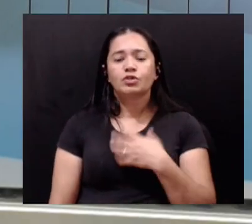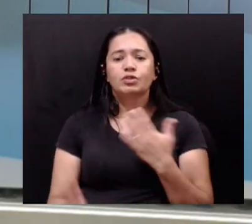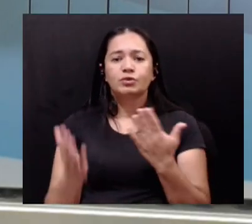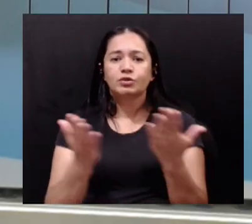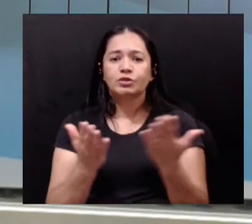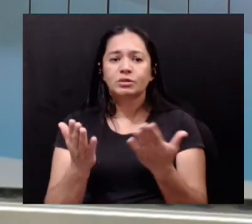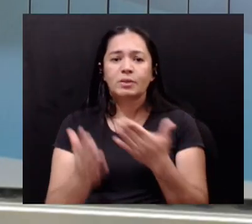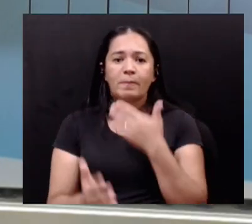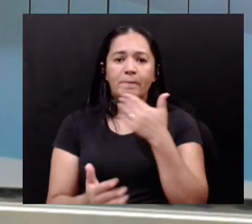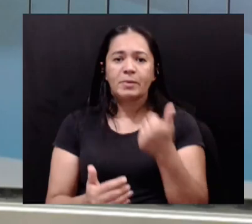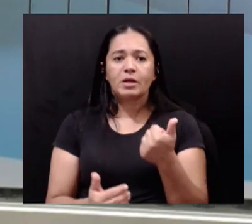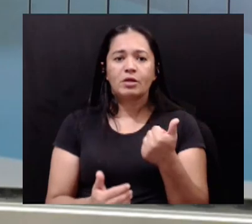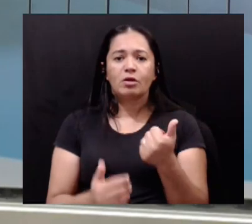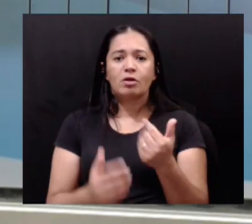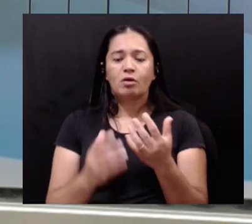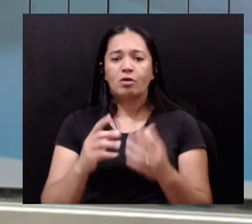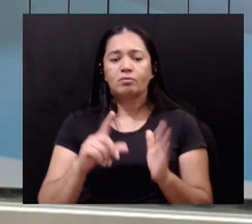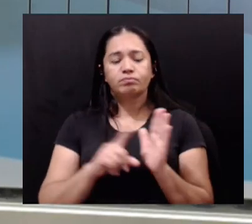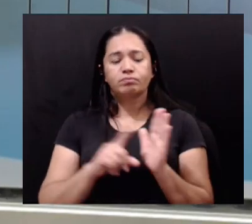erradicar a bactéria?